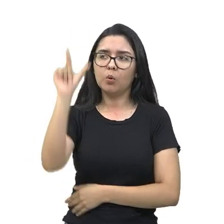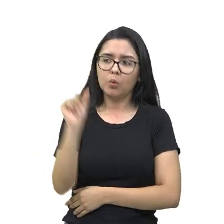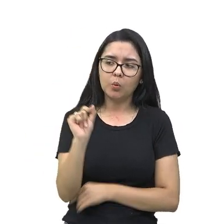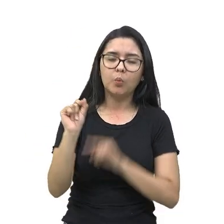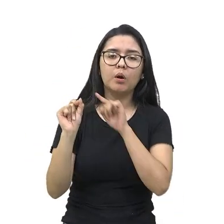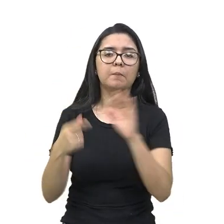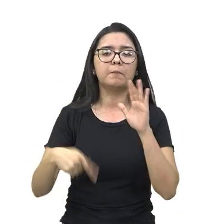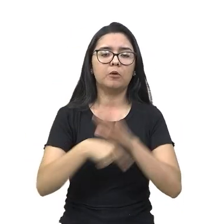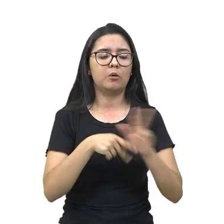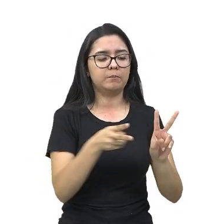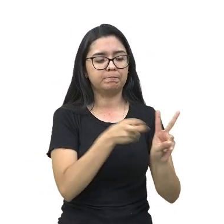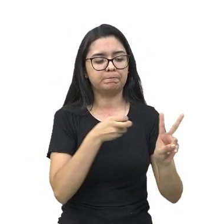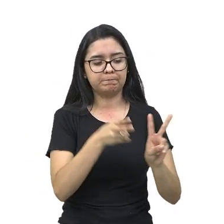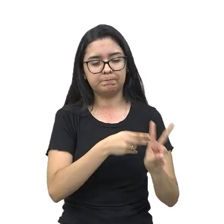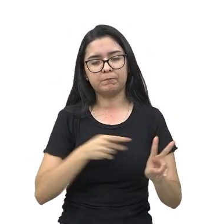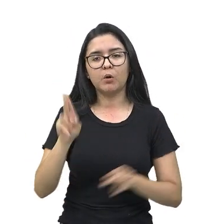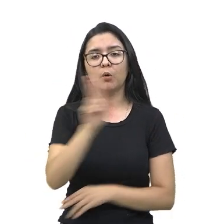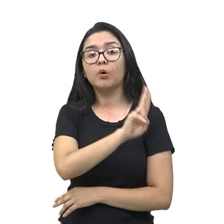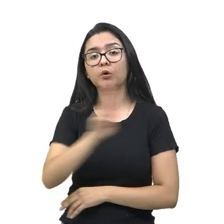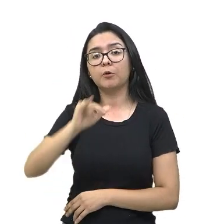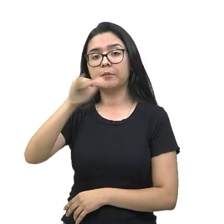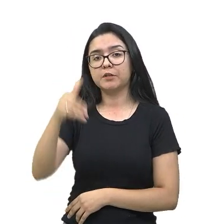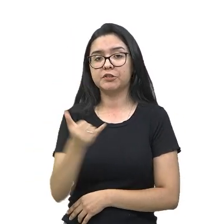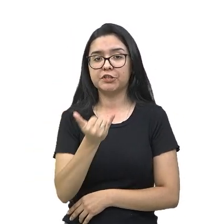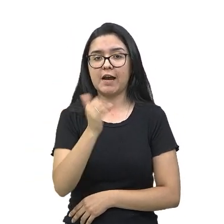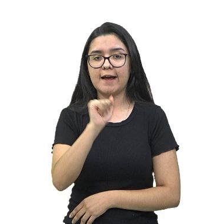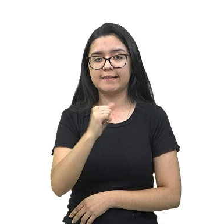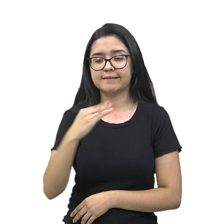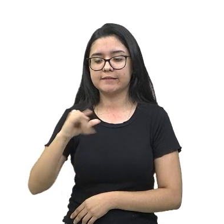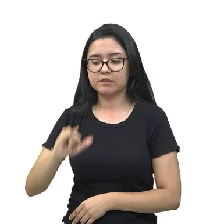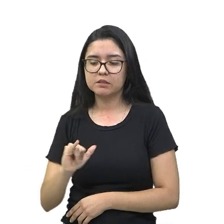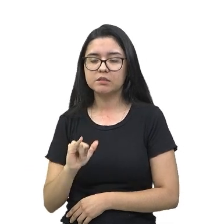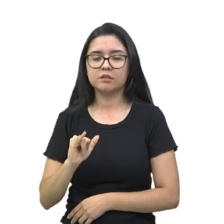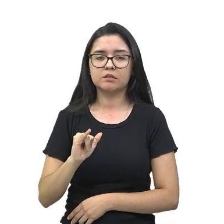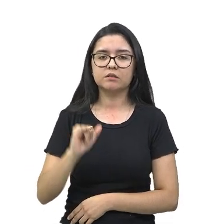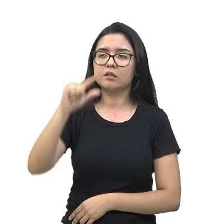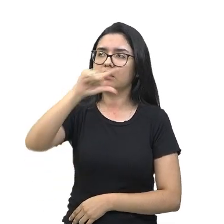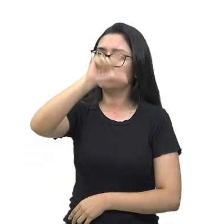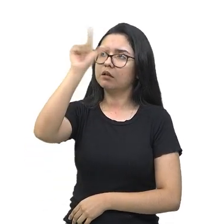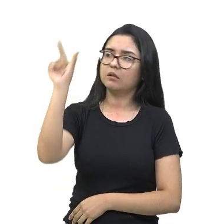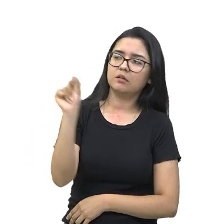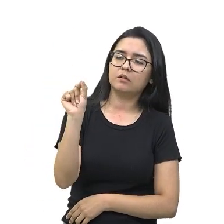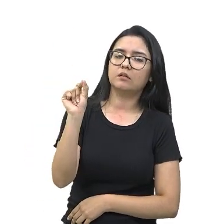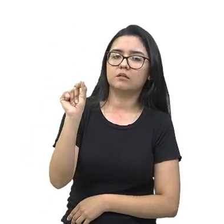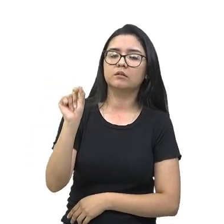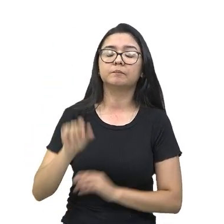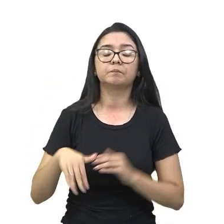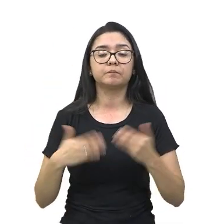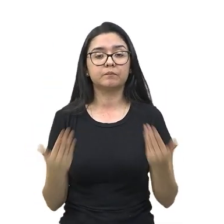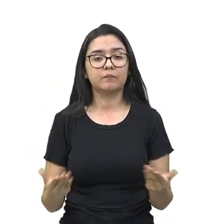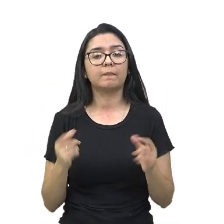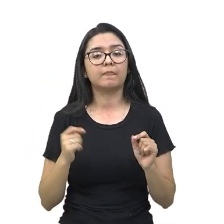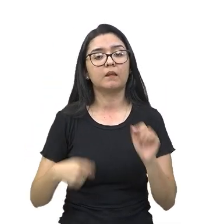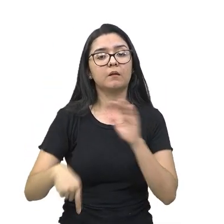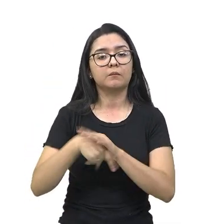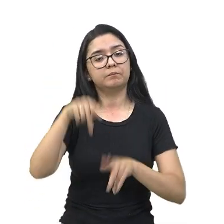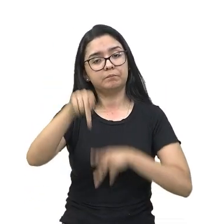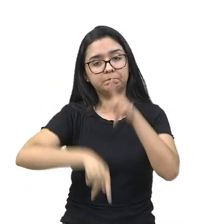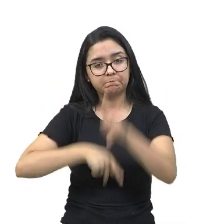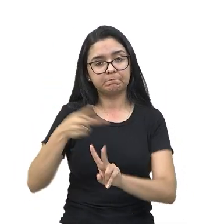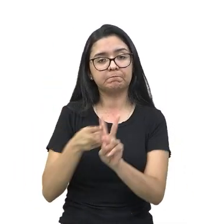índios tupi-guaranis, como diz aqui o texto, era chamada de Jaci. Pelos índios